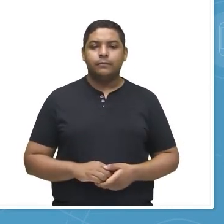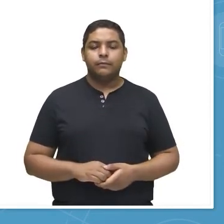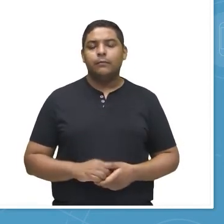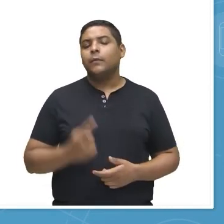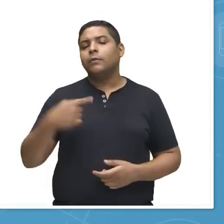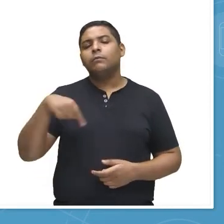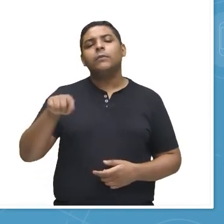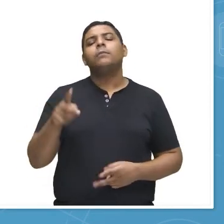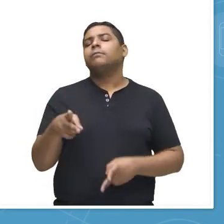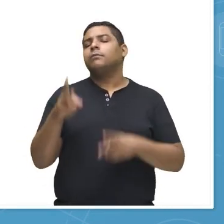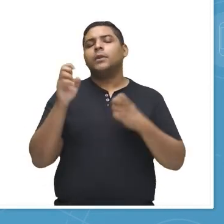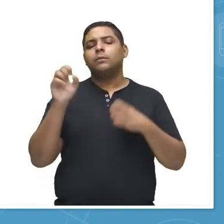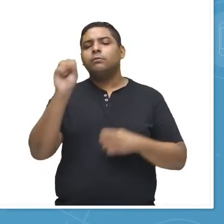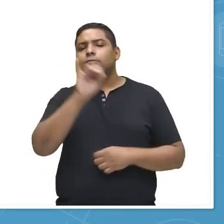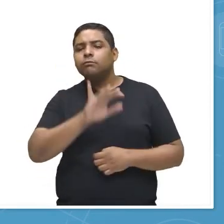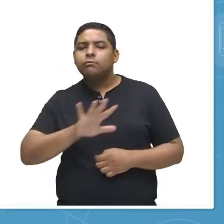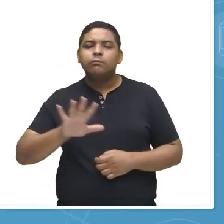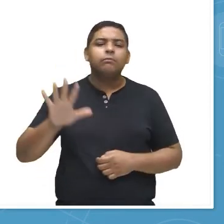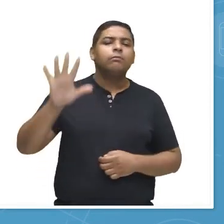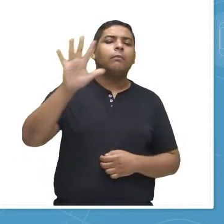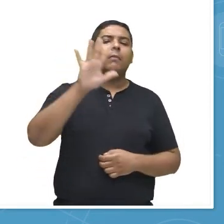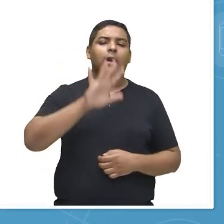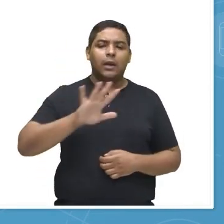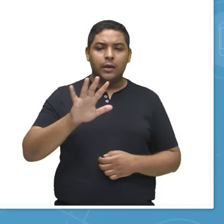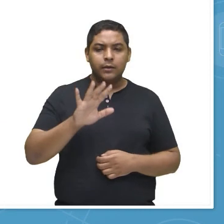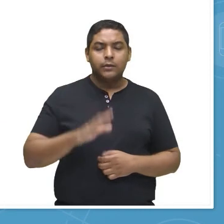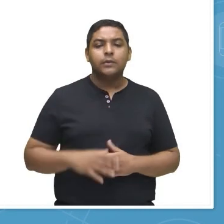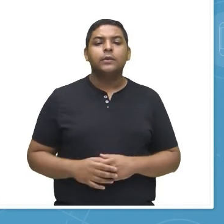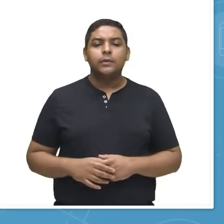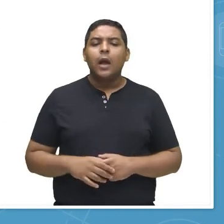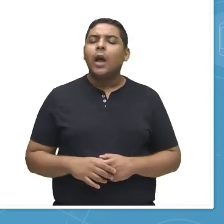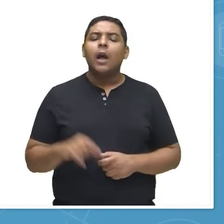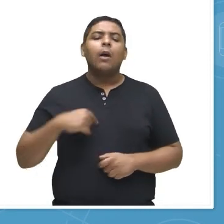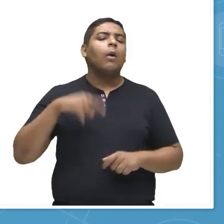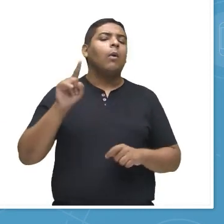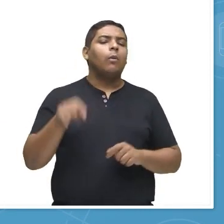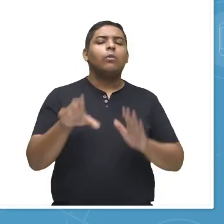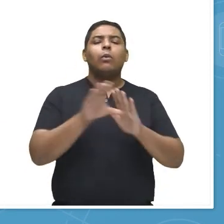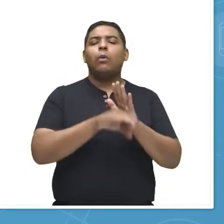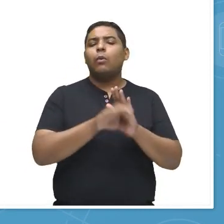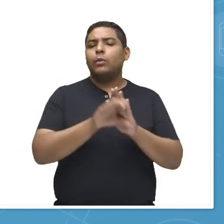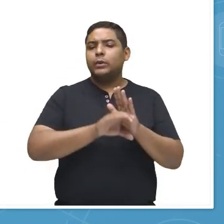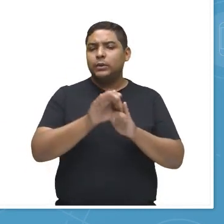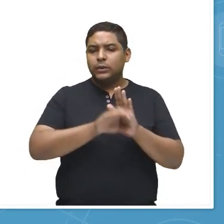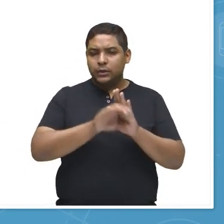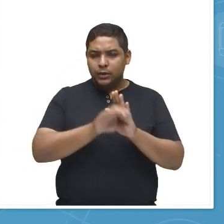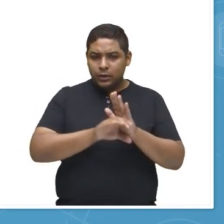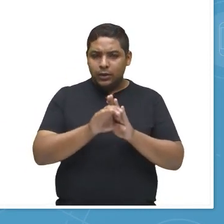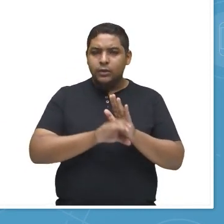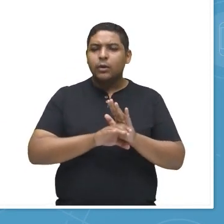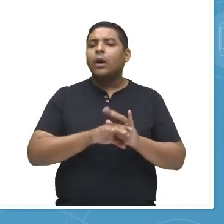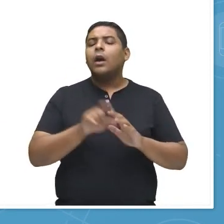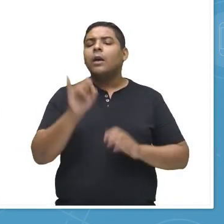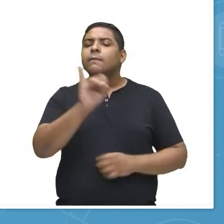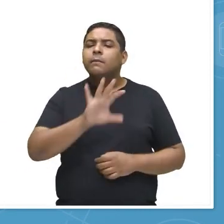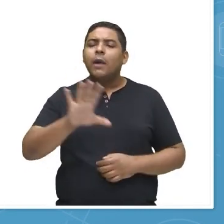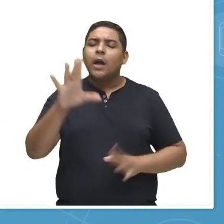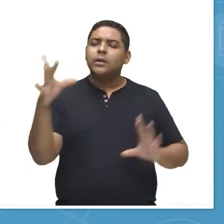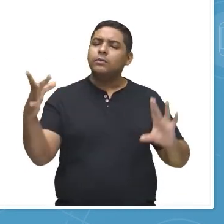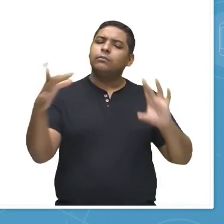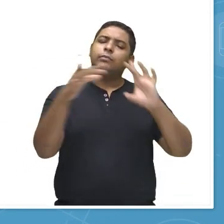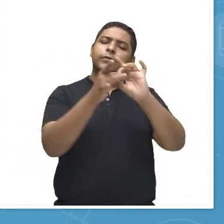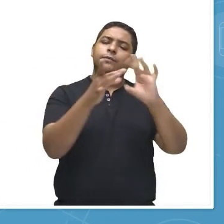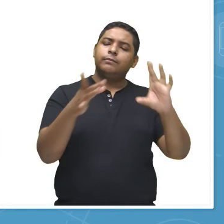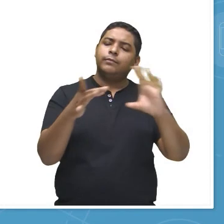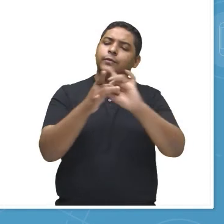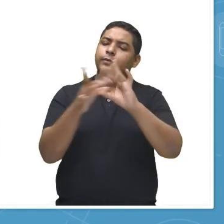imagens, né, dos conceitos representados na sala de aula aqui com a gente, como as imagens estão interligadas. Então eu posso trazer